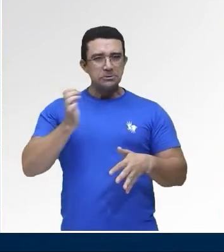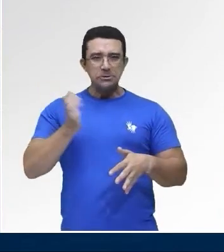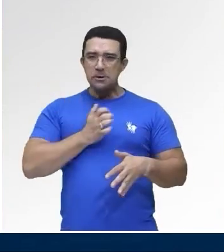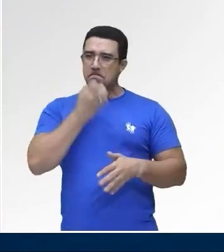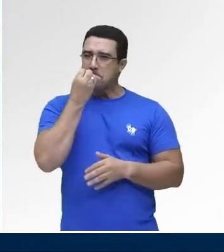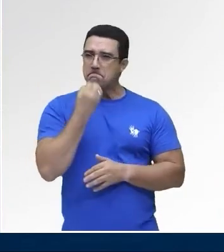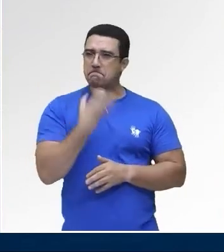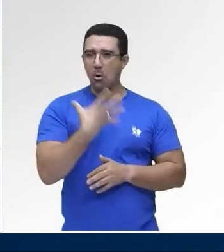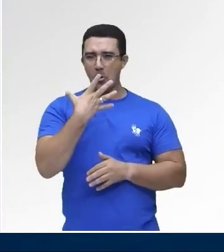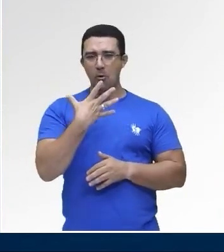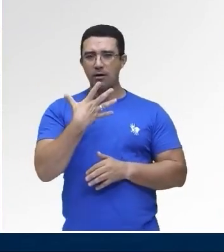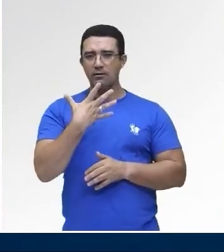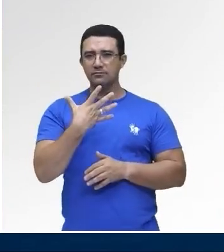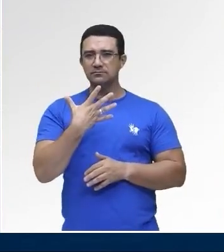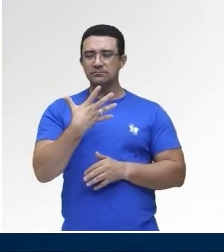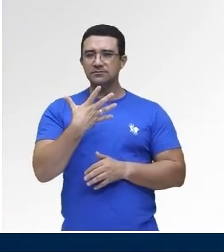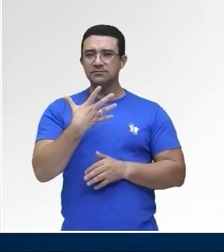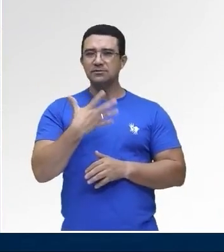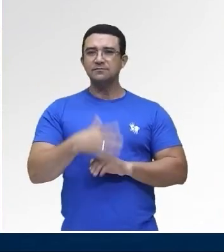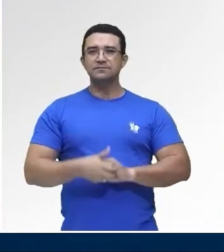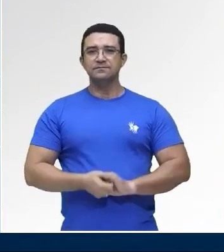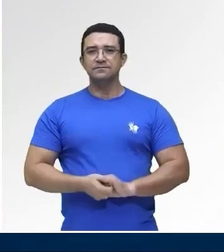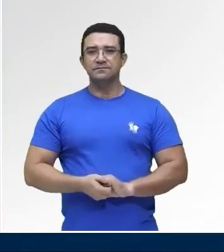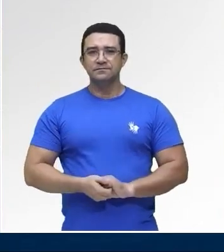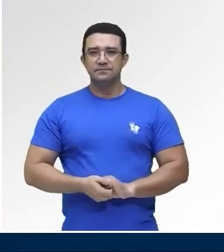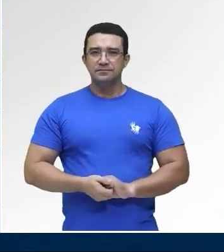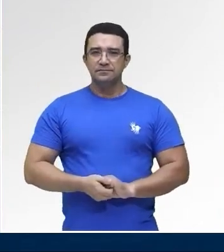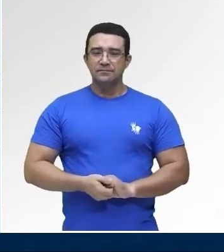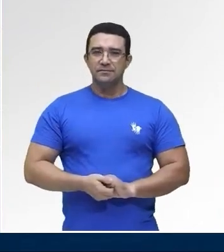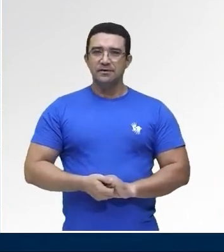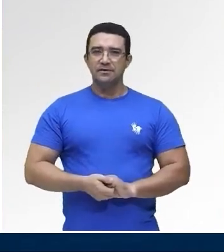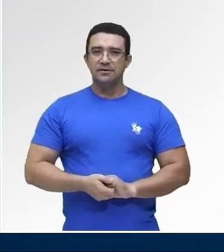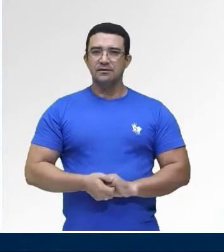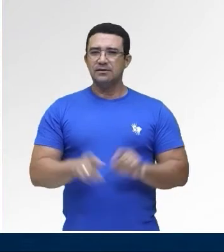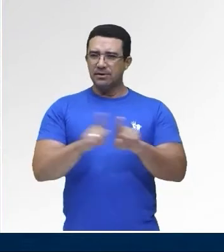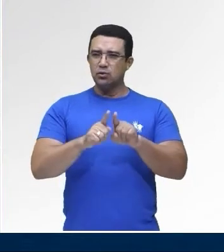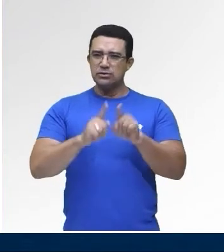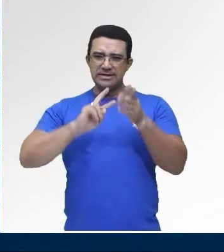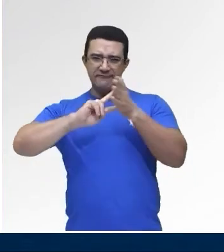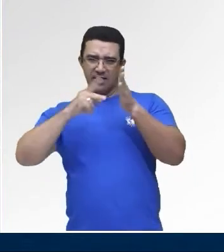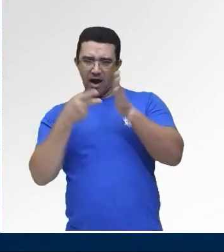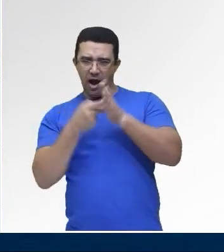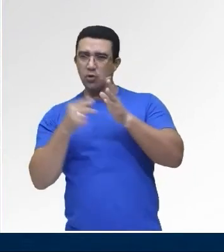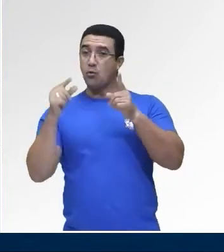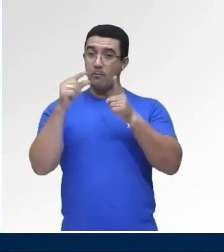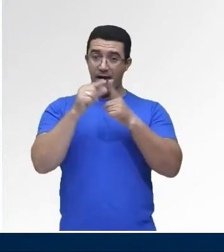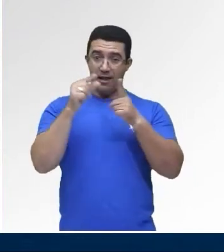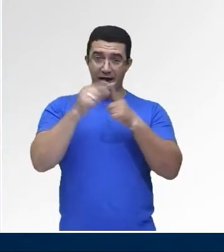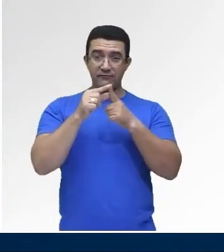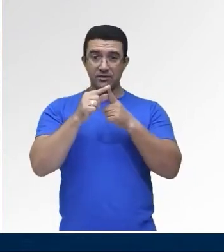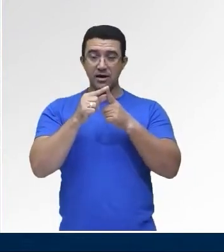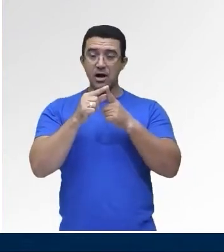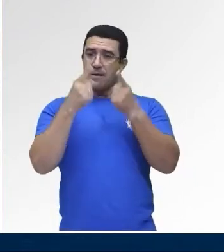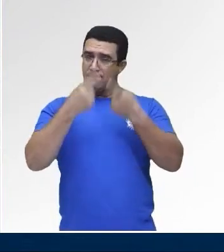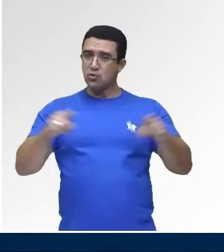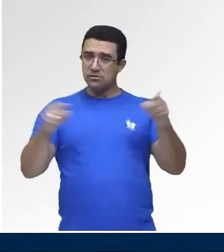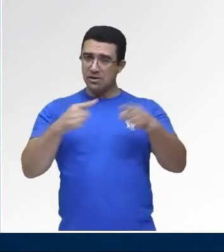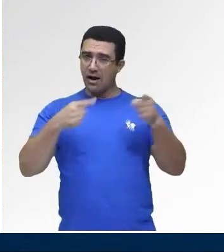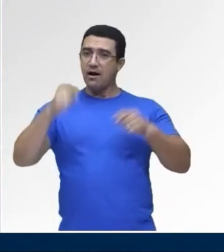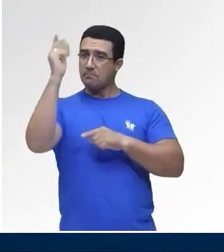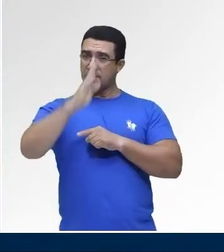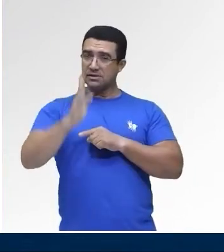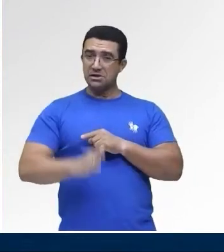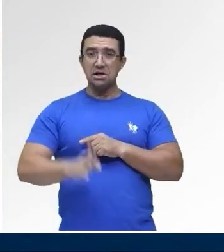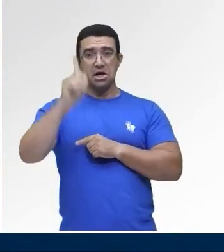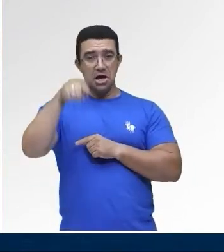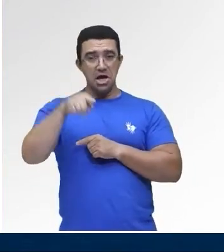ao observar, ao ler, na questão do sentido das palavras, né? Então, ela tem uma constituição